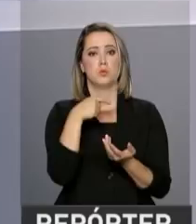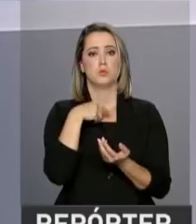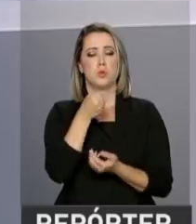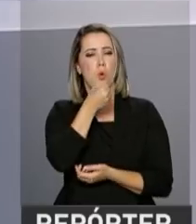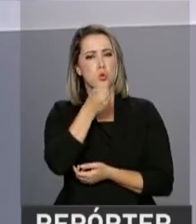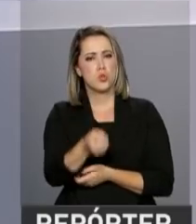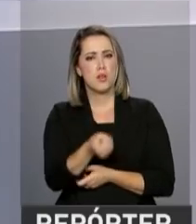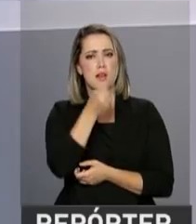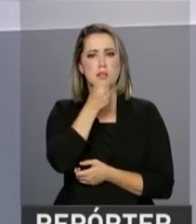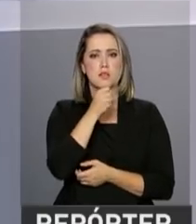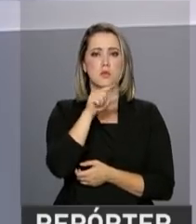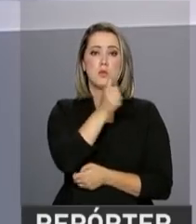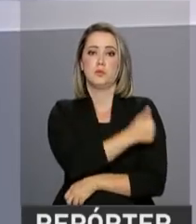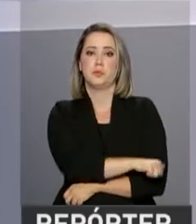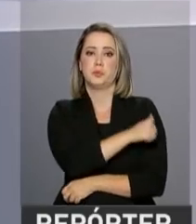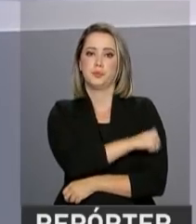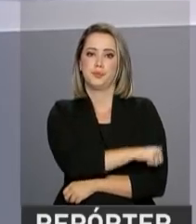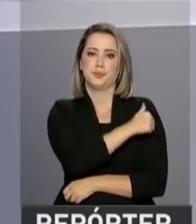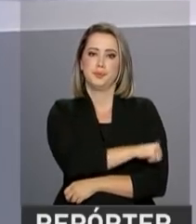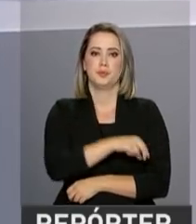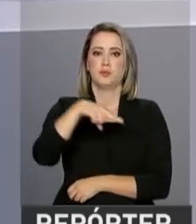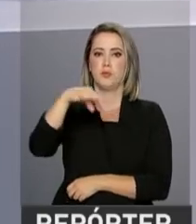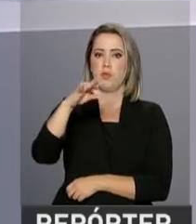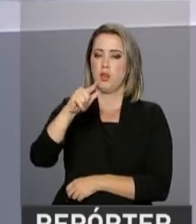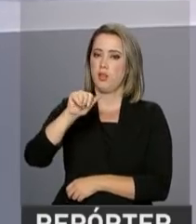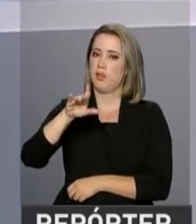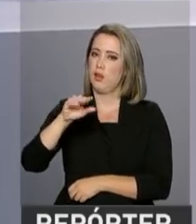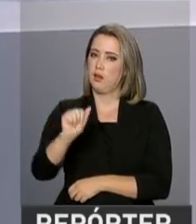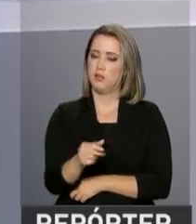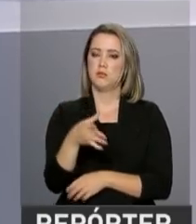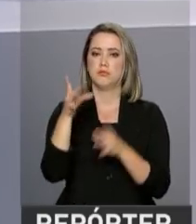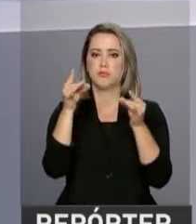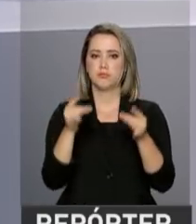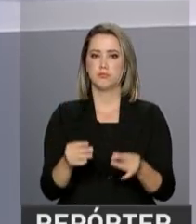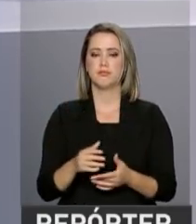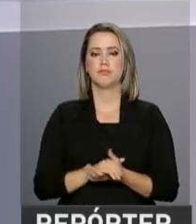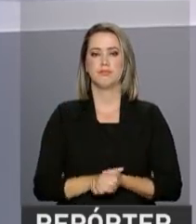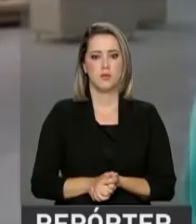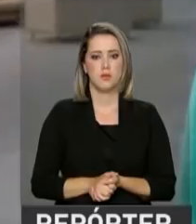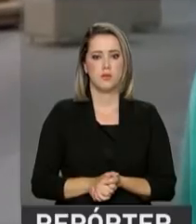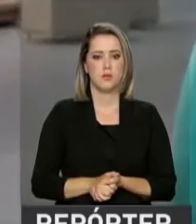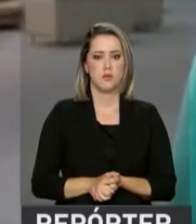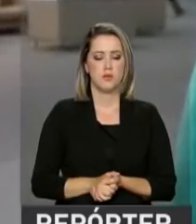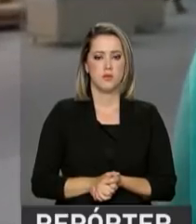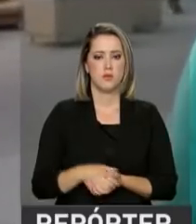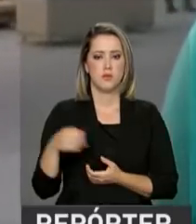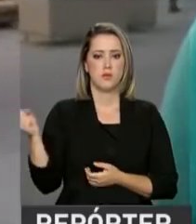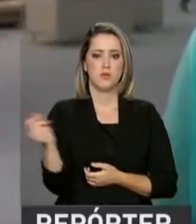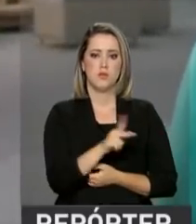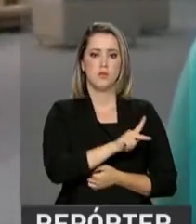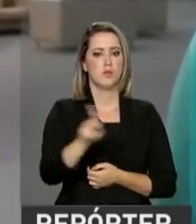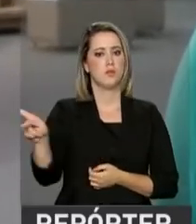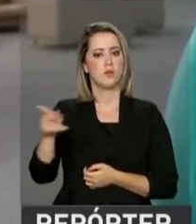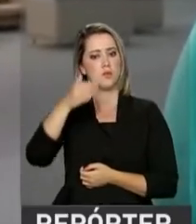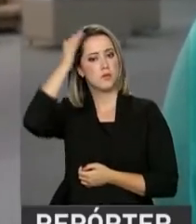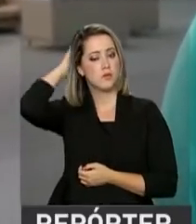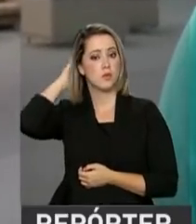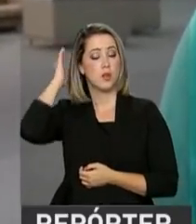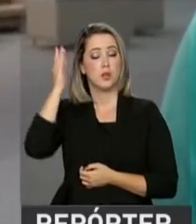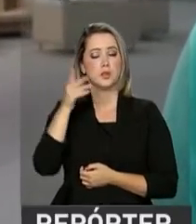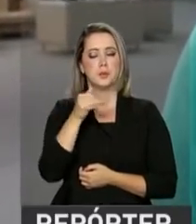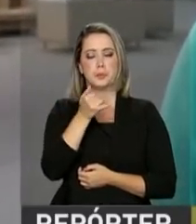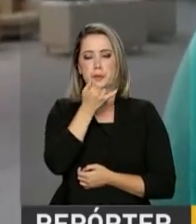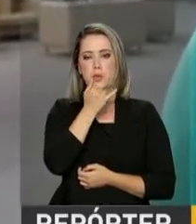pouco com jornalistas. Do Rio de Janeiro, a repórter Natália Mello tem as informações. O novo presidente do BNDES,